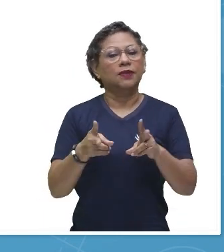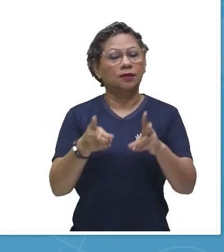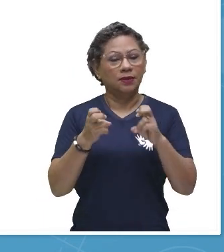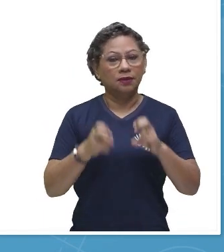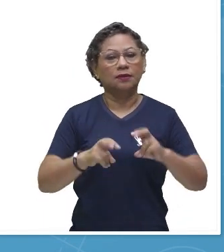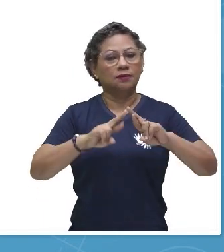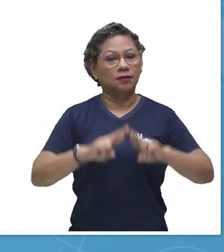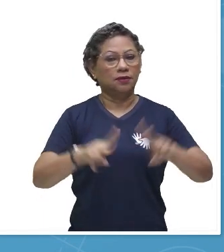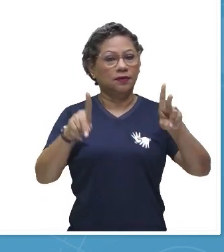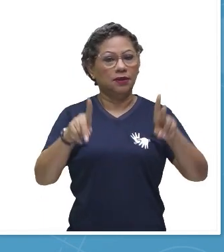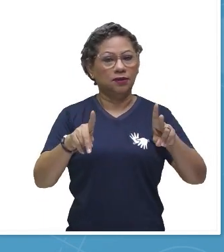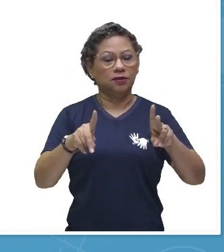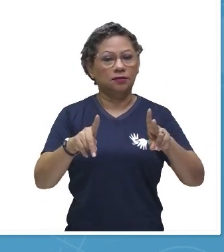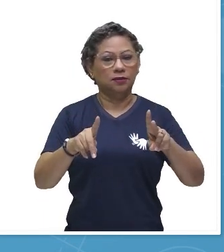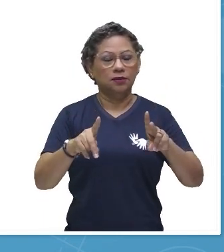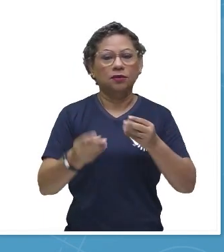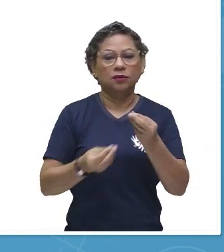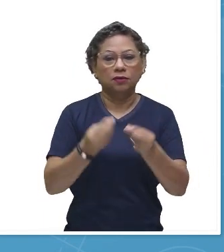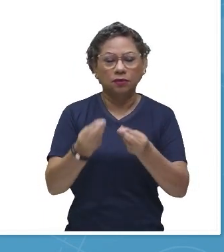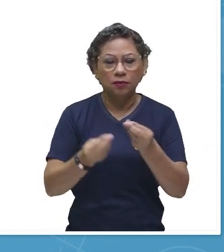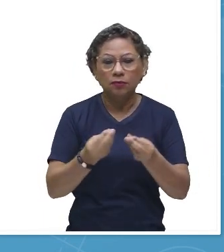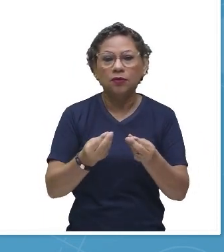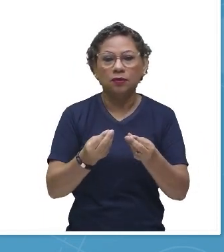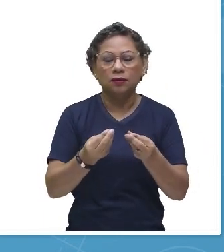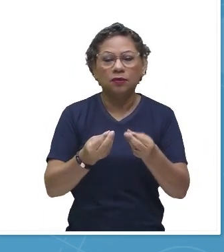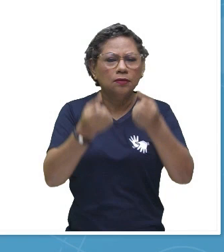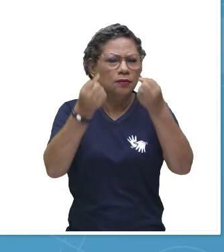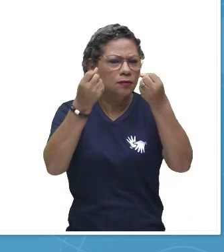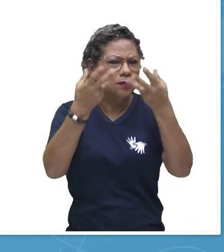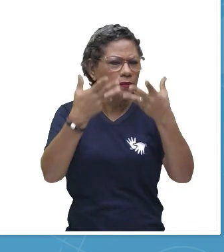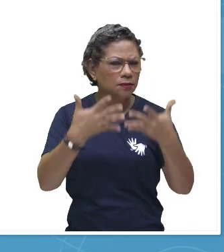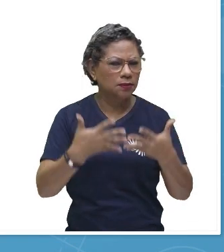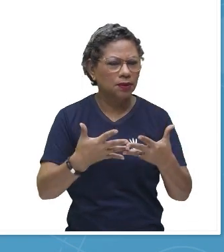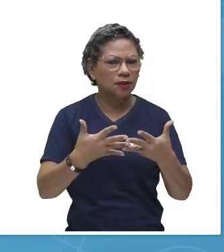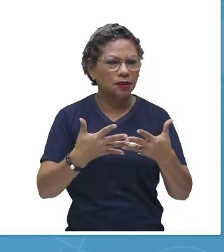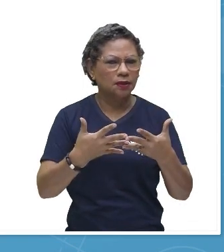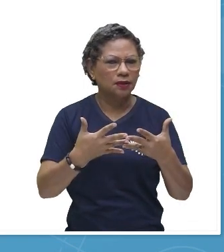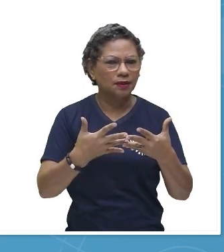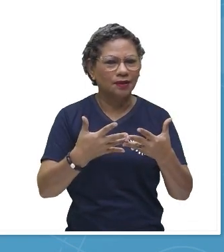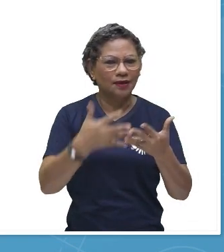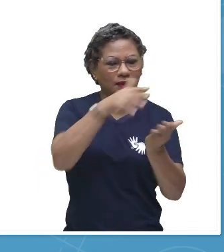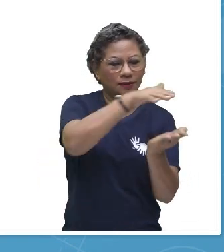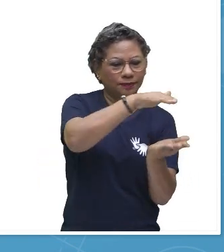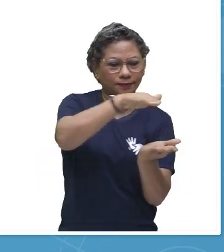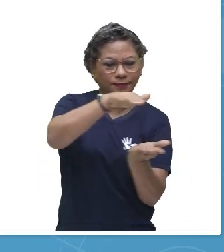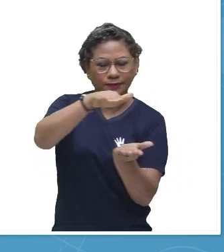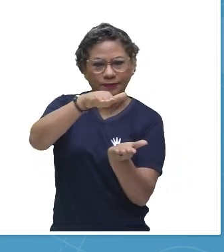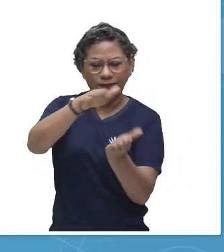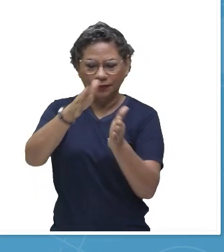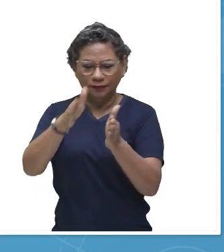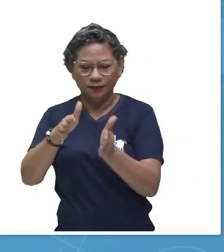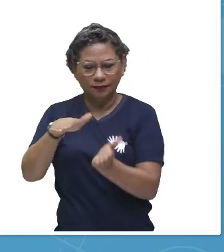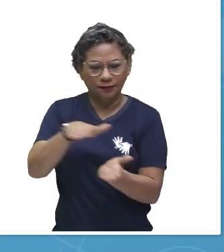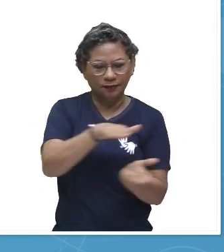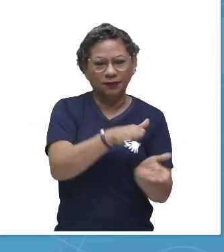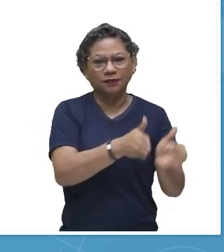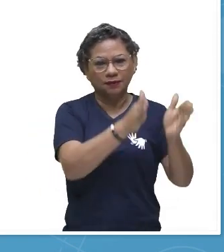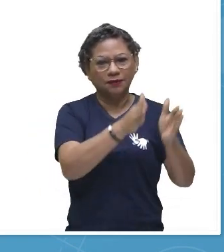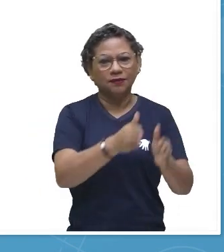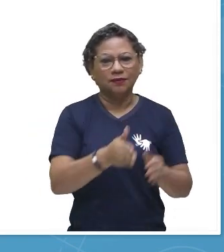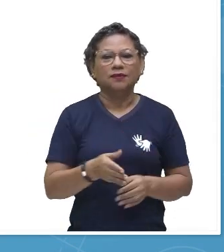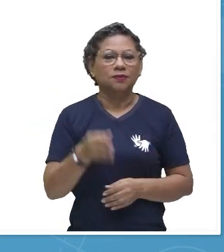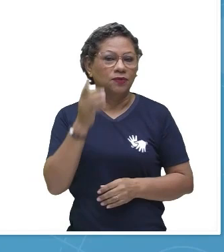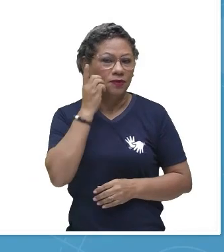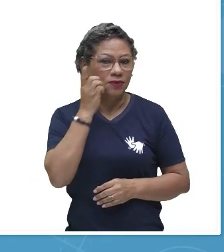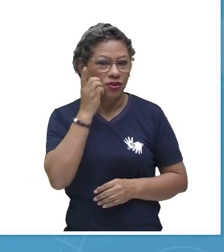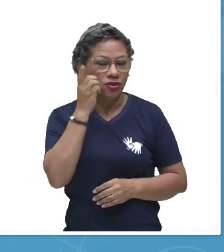posso trazer e explicar esse plano para o dia a dia? Vejam aqui comigo. Por exemplo,